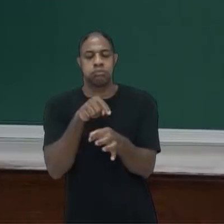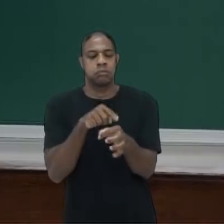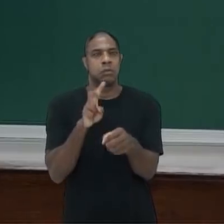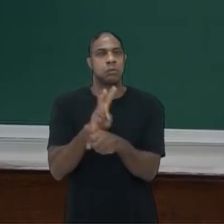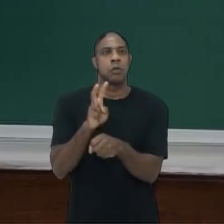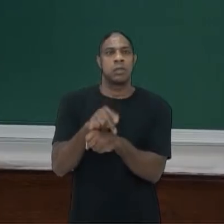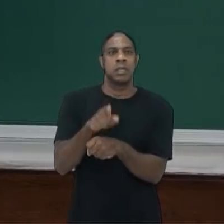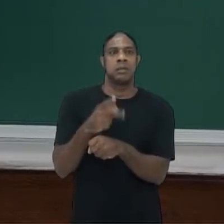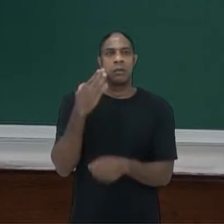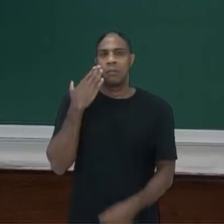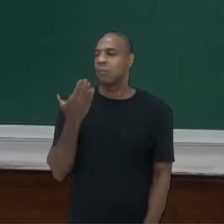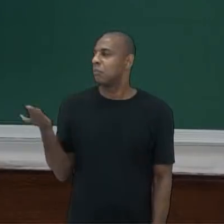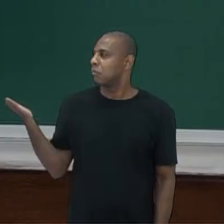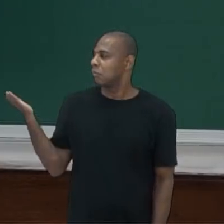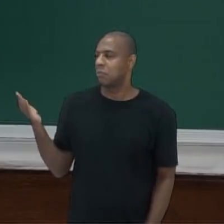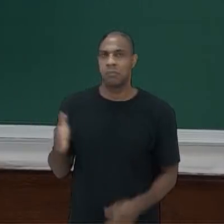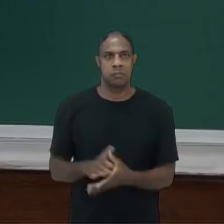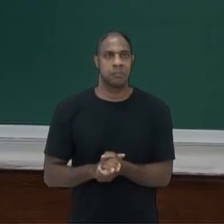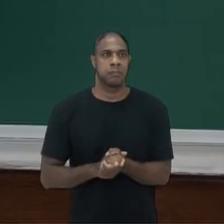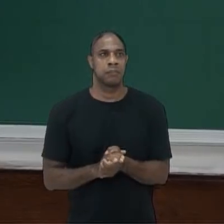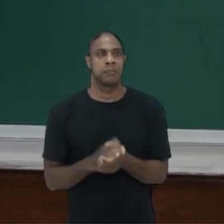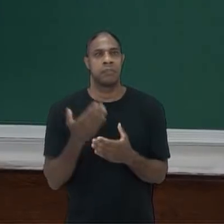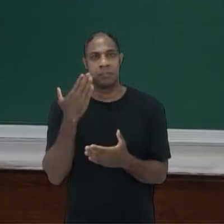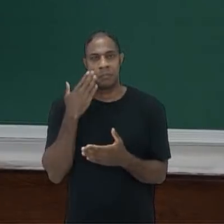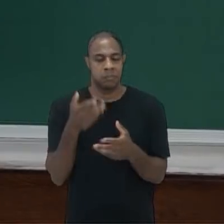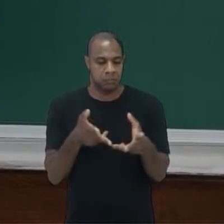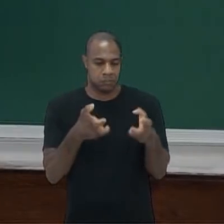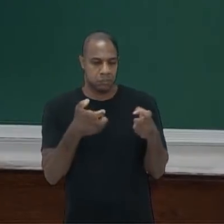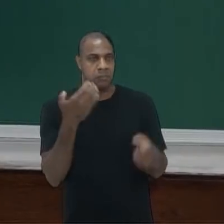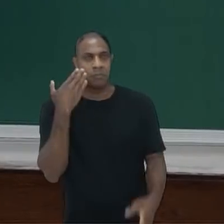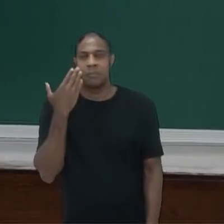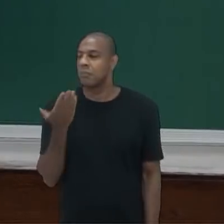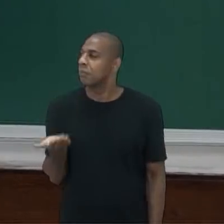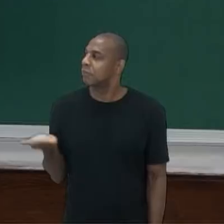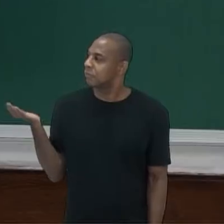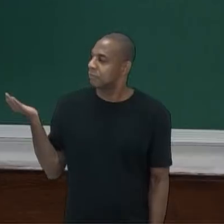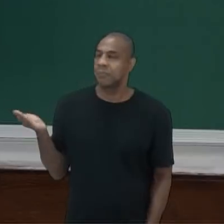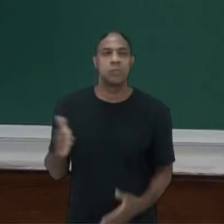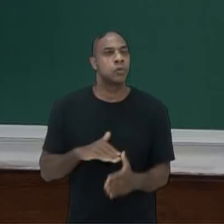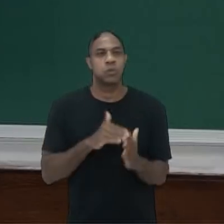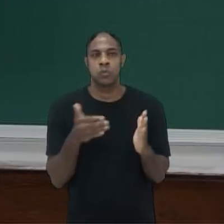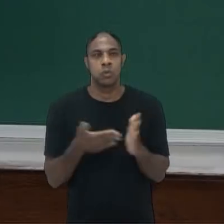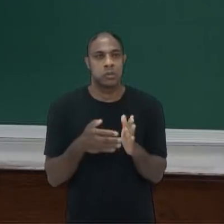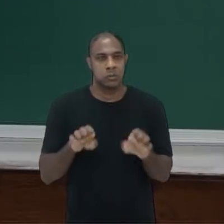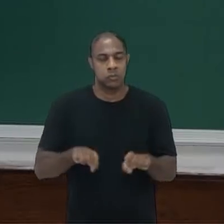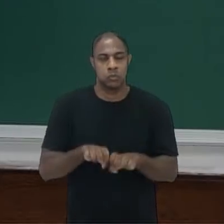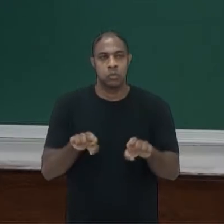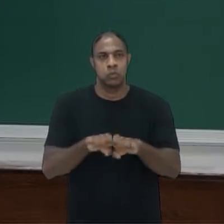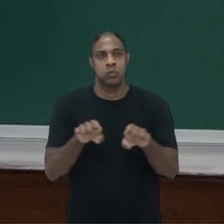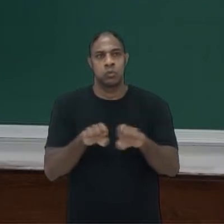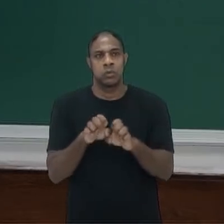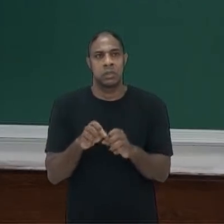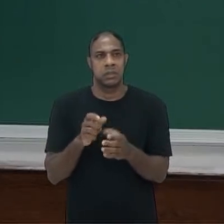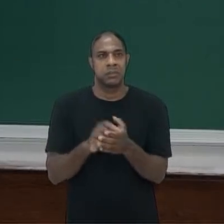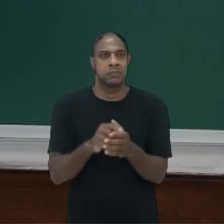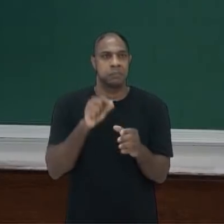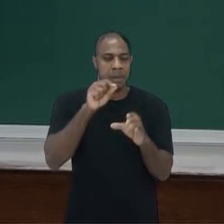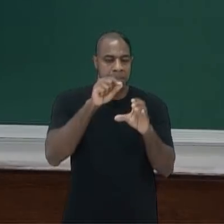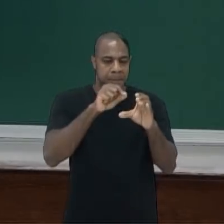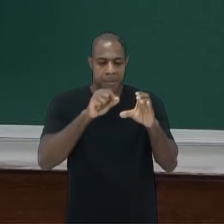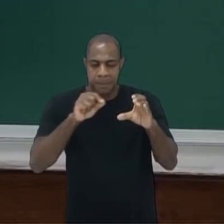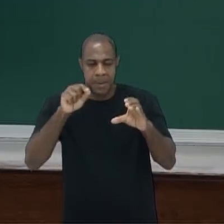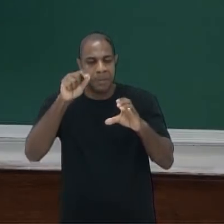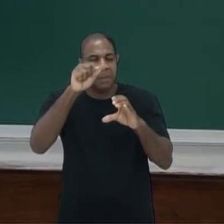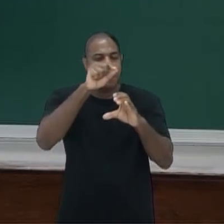na imagem, né, da micrografia, né, ali do microscópio, toda essa estrutura pontilhada, acinzentada,